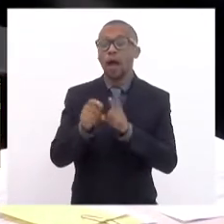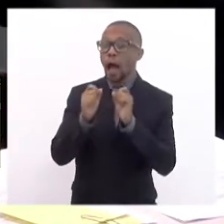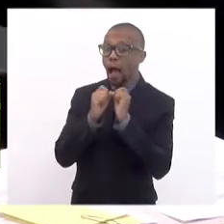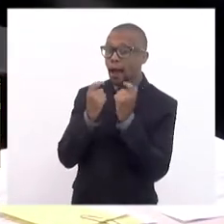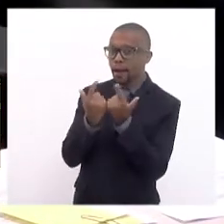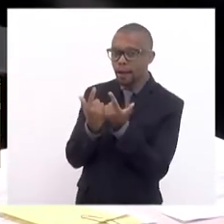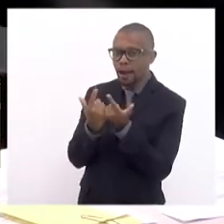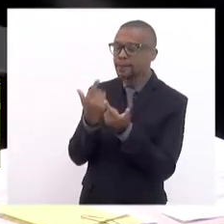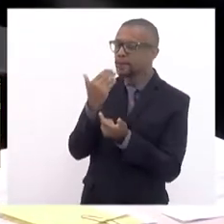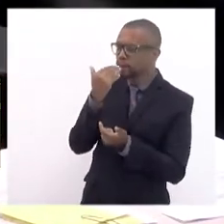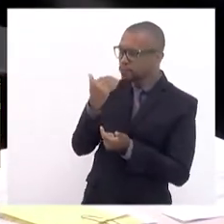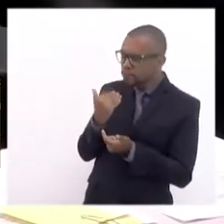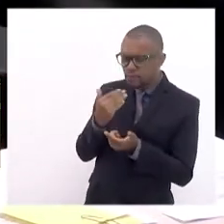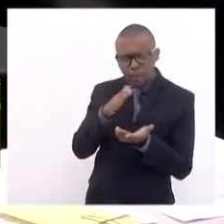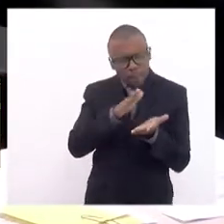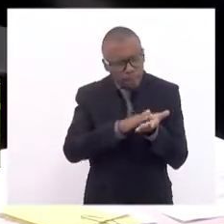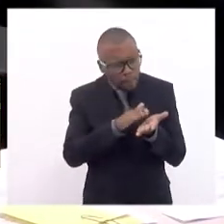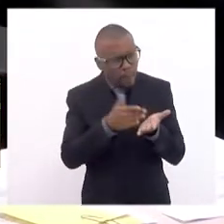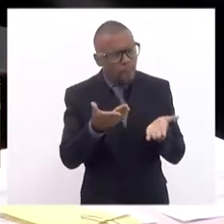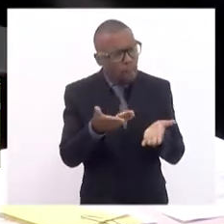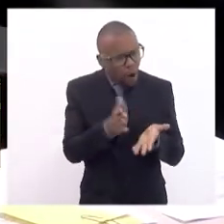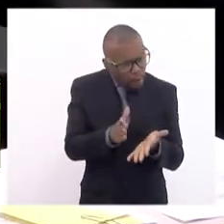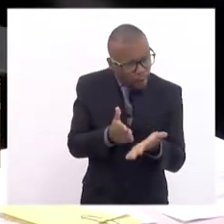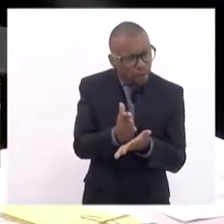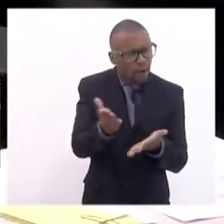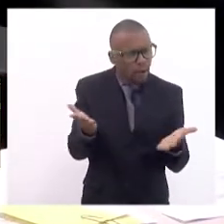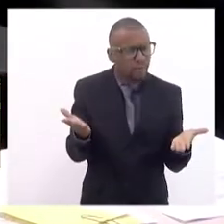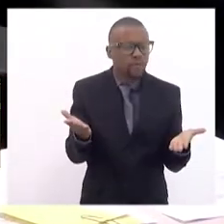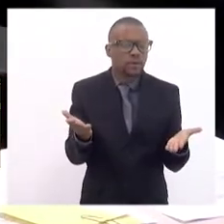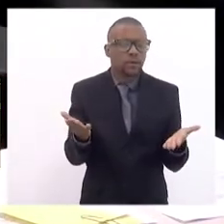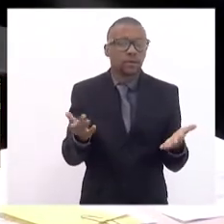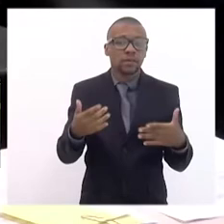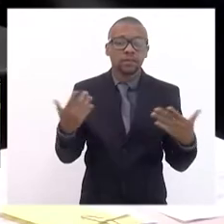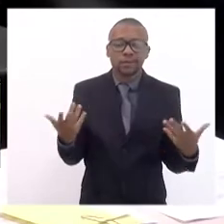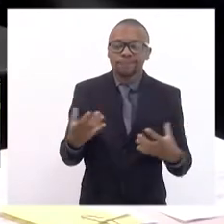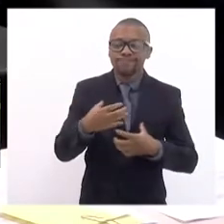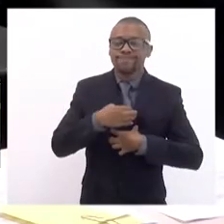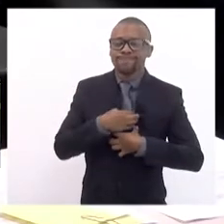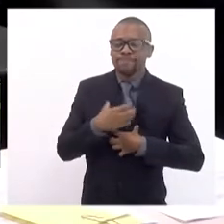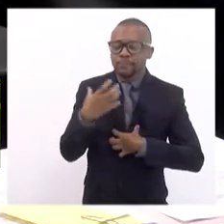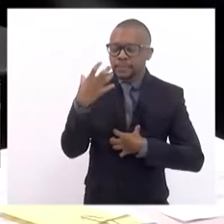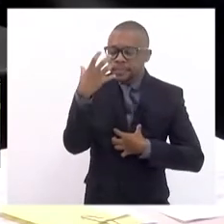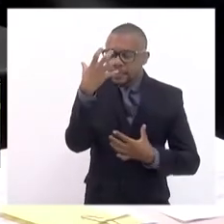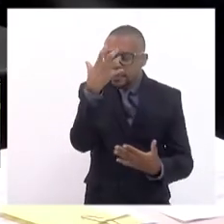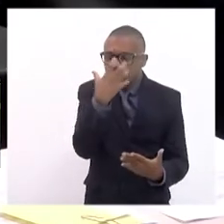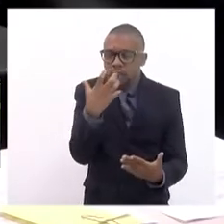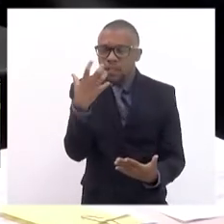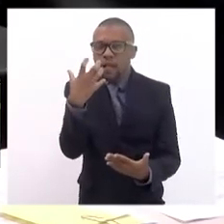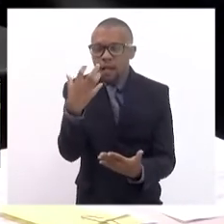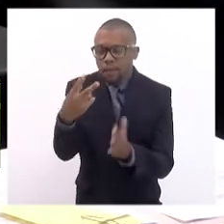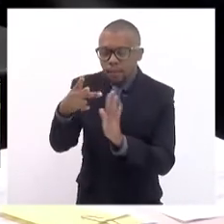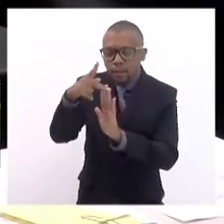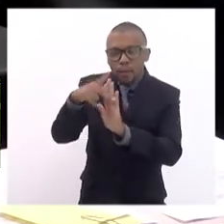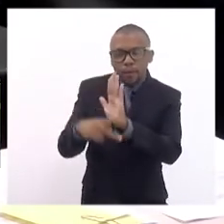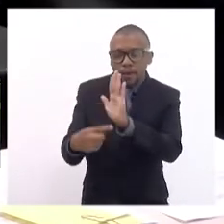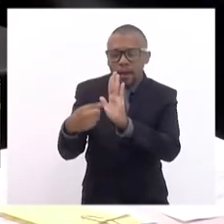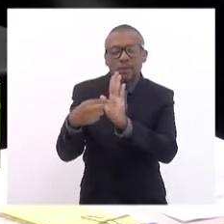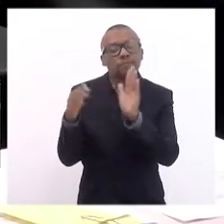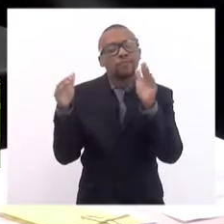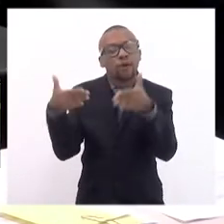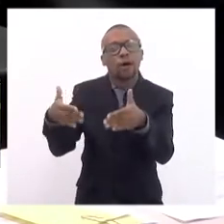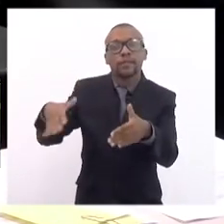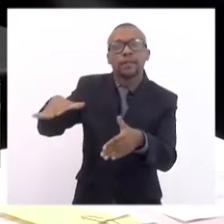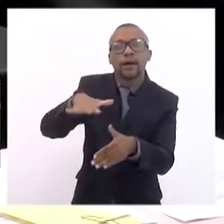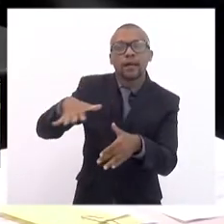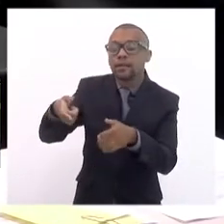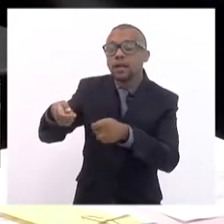cobrado isso. Né? E assim, o meu encantamento pelos projetos de economia solidária tem me imposto